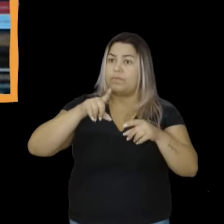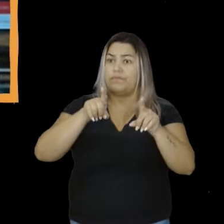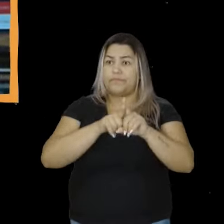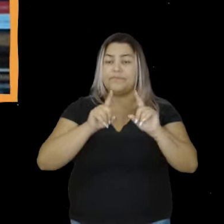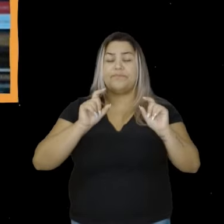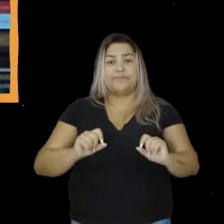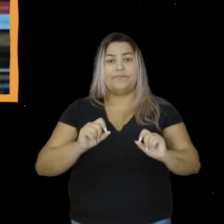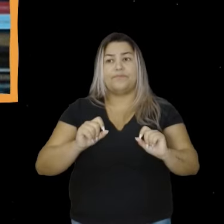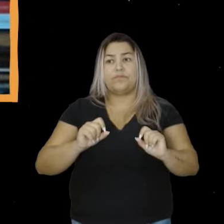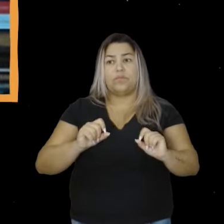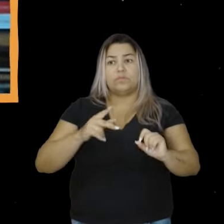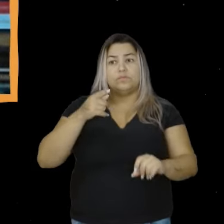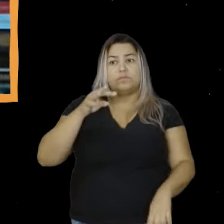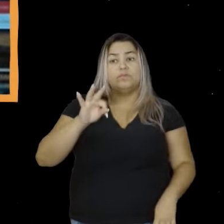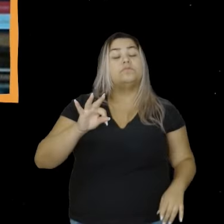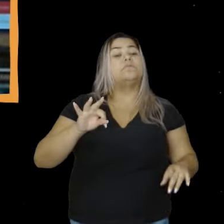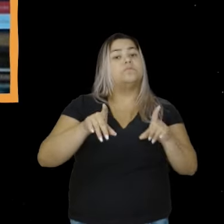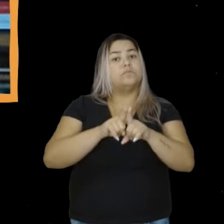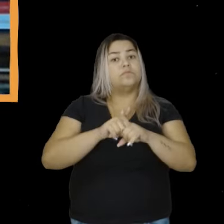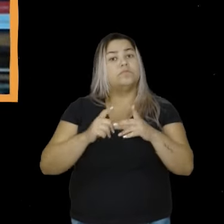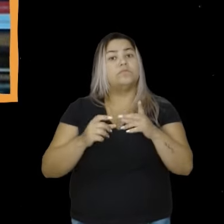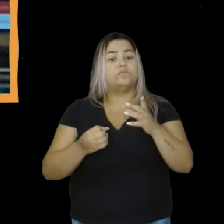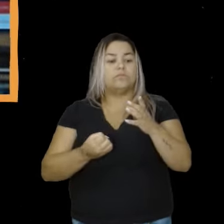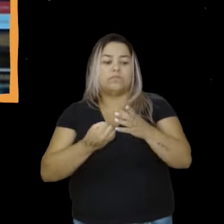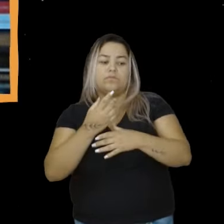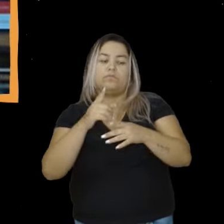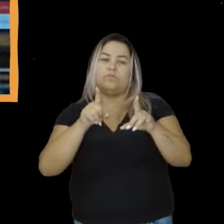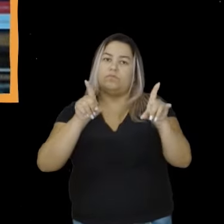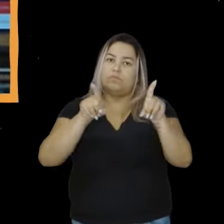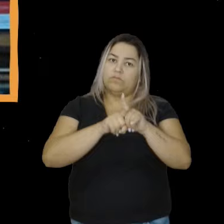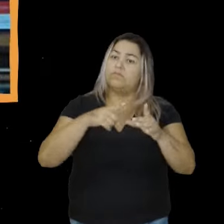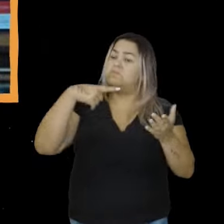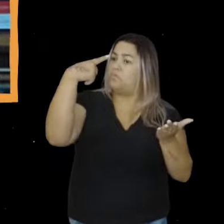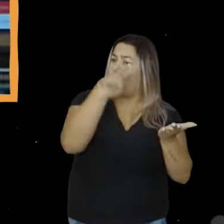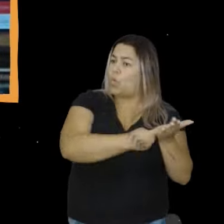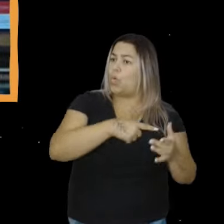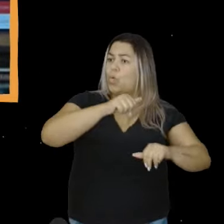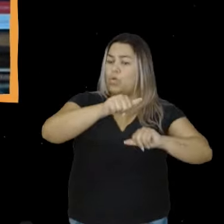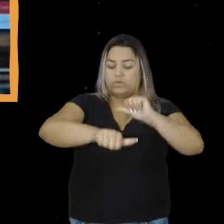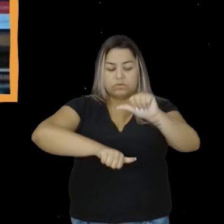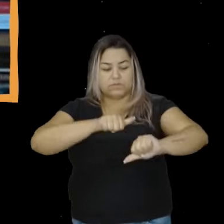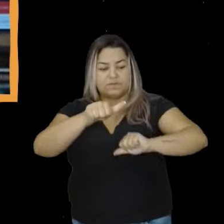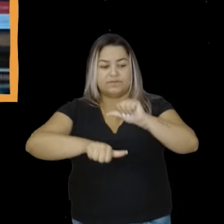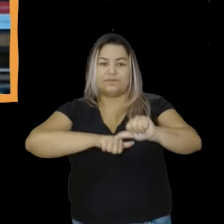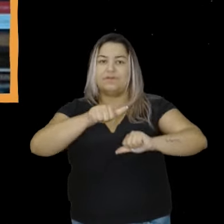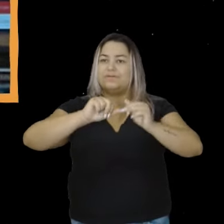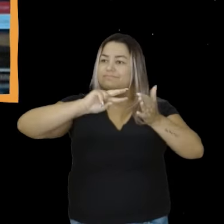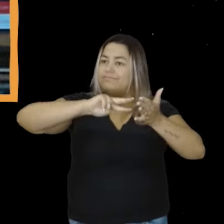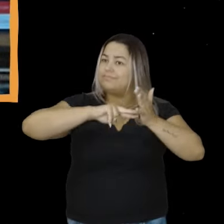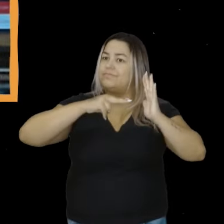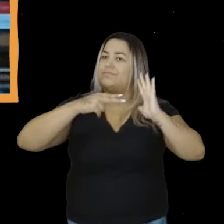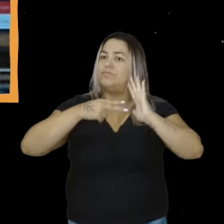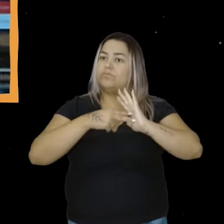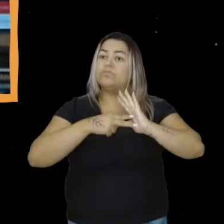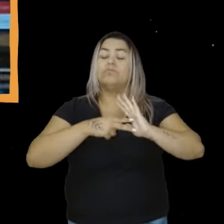esse compromisso do PT é de transformação radical, esse compromisso do PT é de mudanças significativas